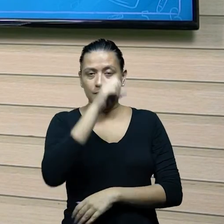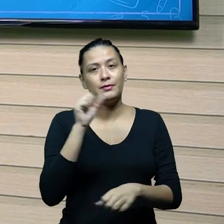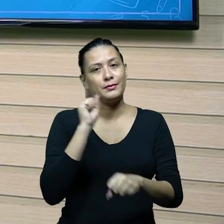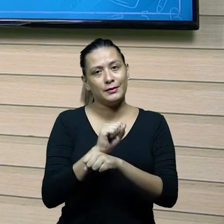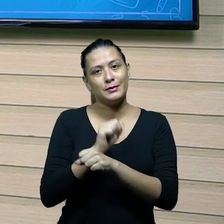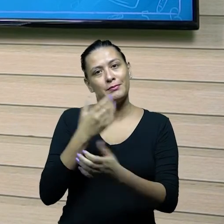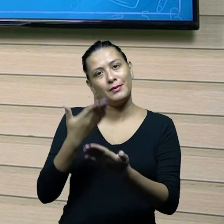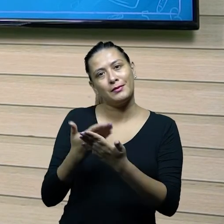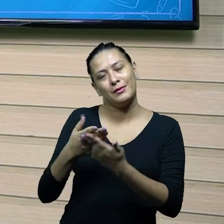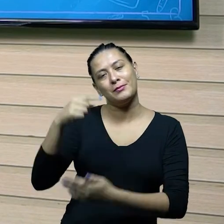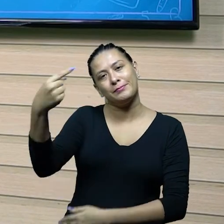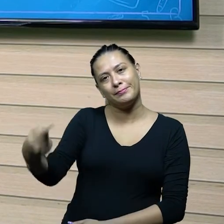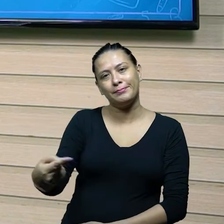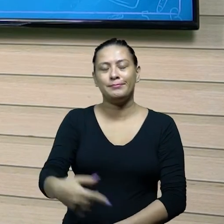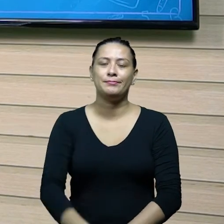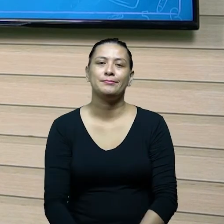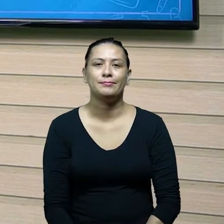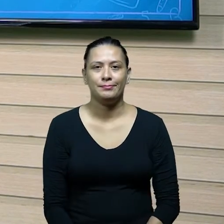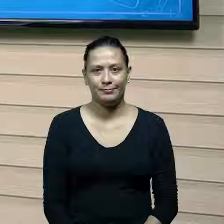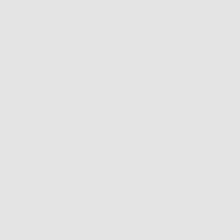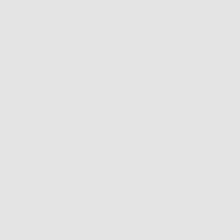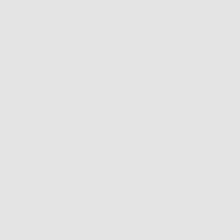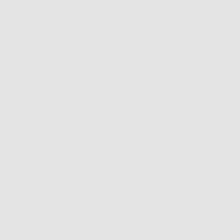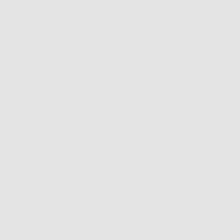espero vocês na próxima aula